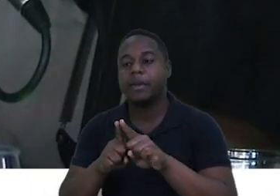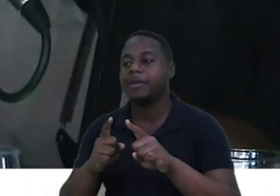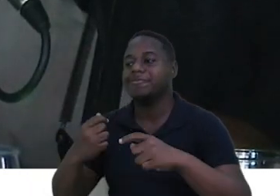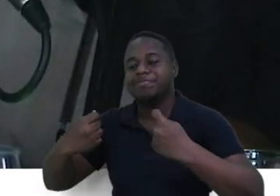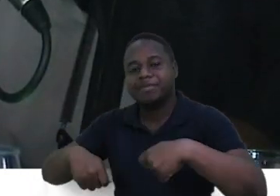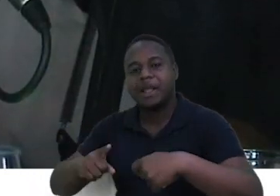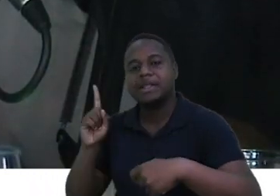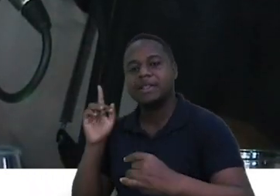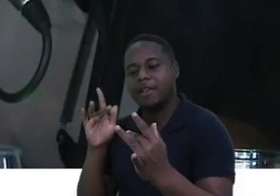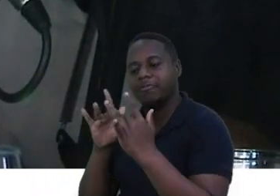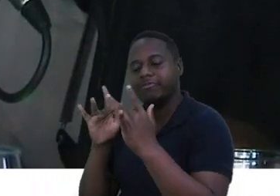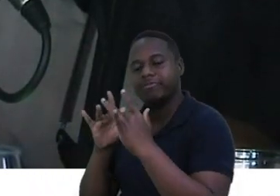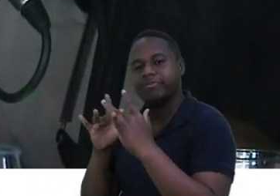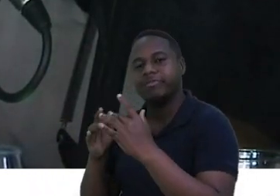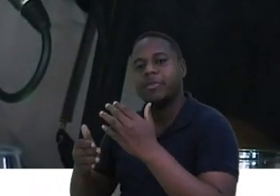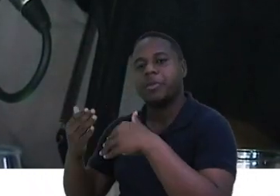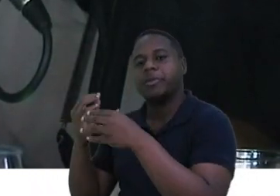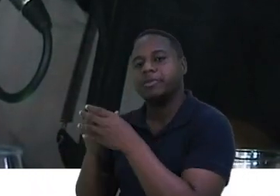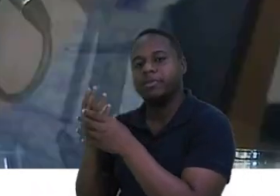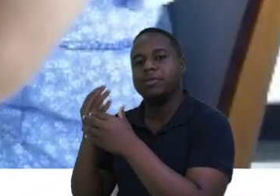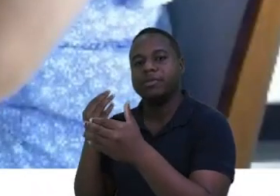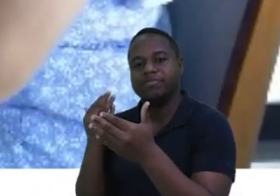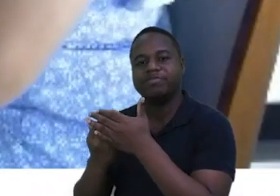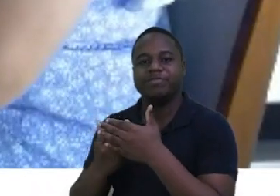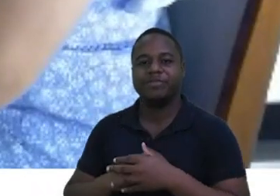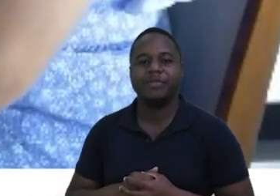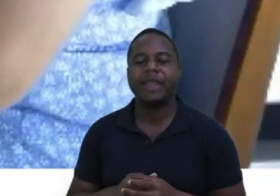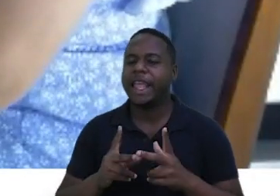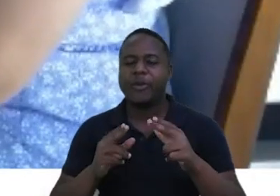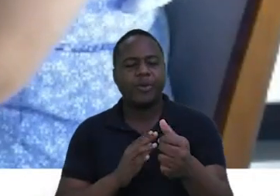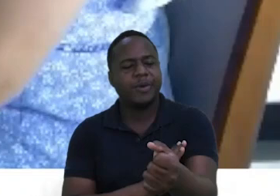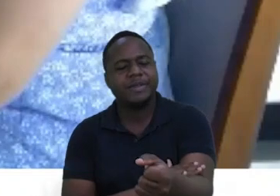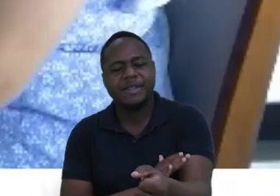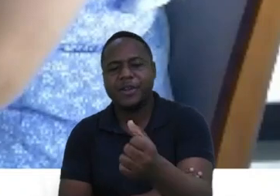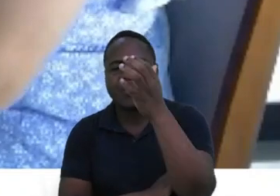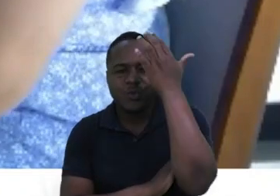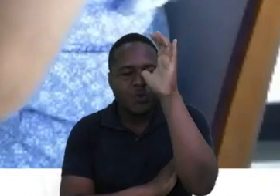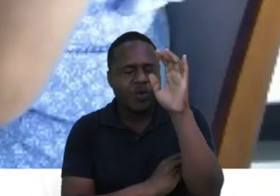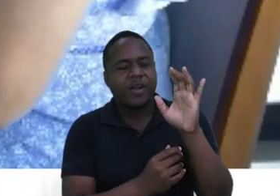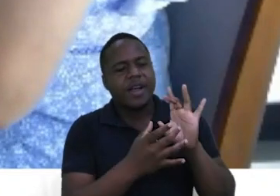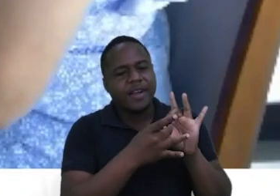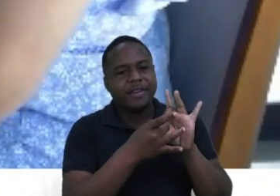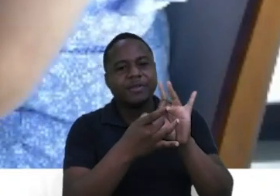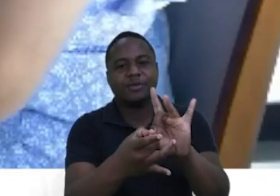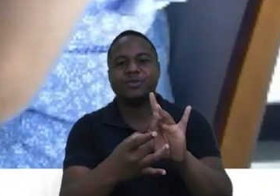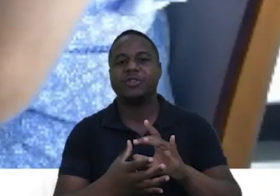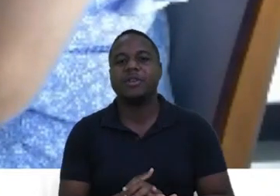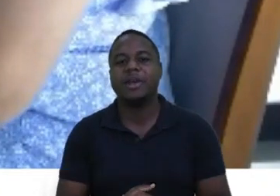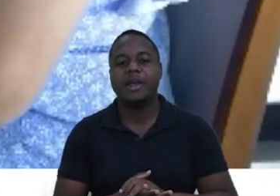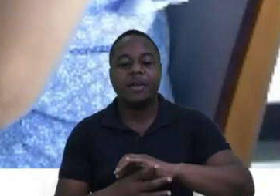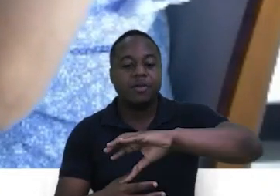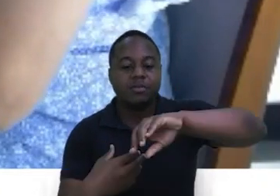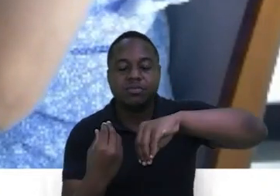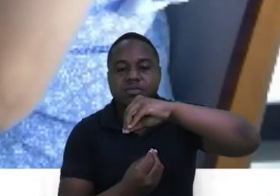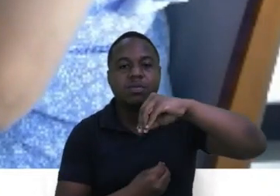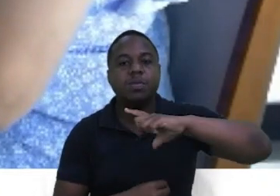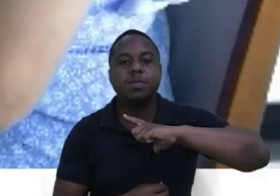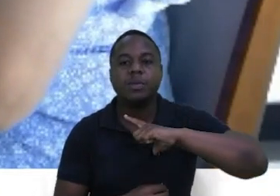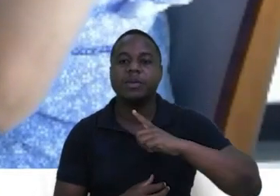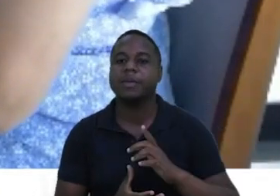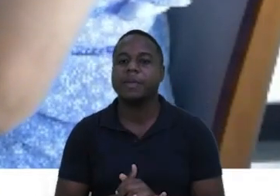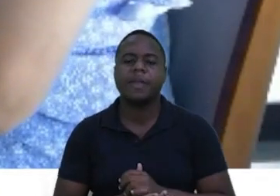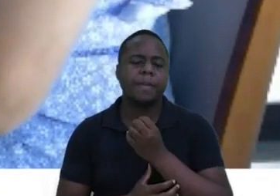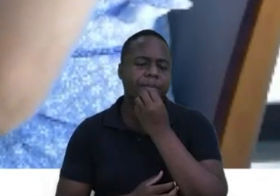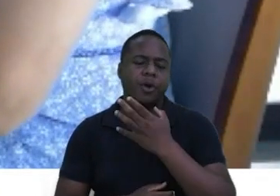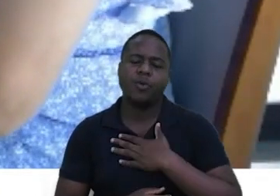né? Que vem daqui. Puxa, né? O sangue puxa. Com a certeza, cultura puxa, chama a pessoa para envolver ali naquele... Sim.